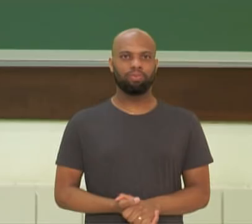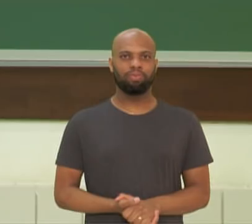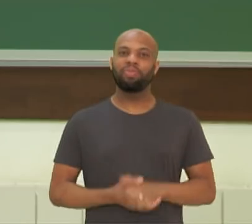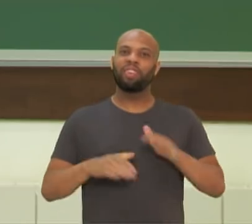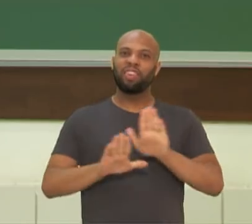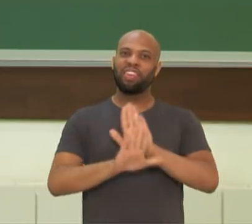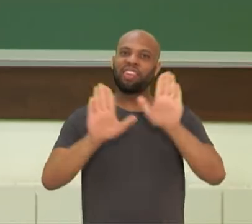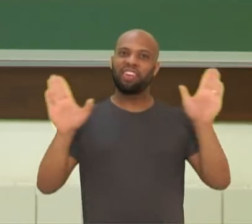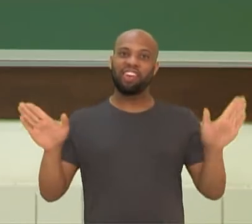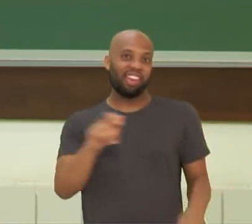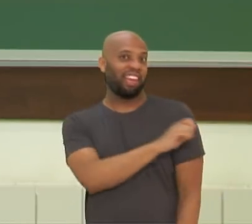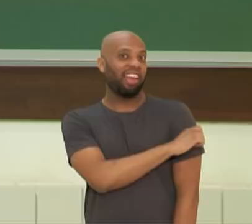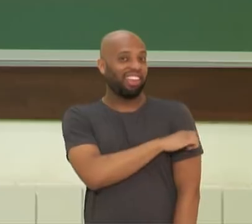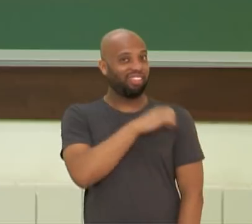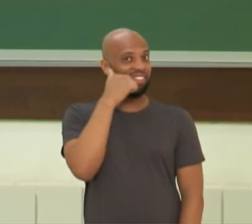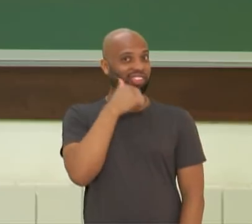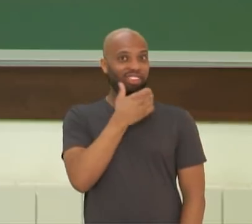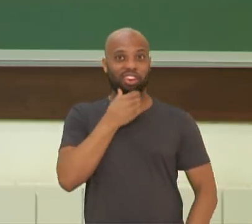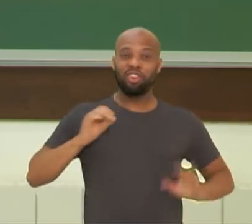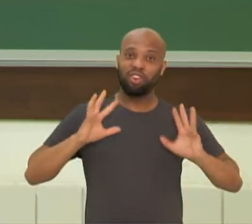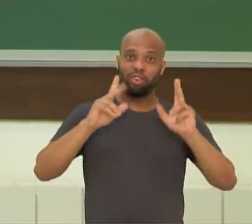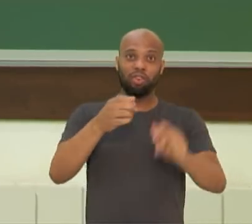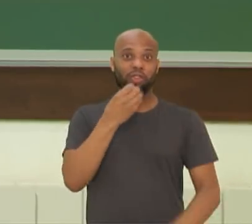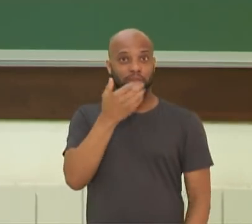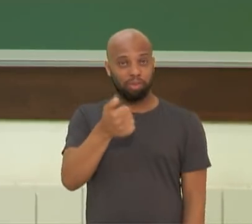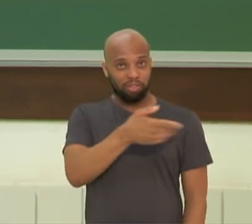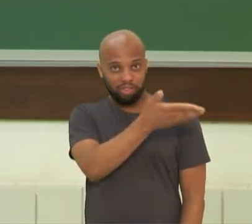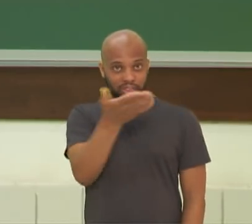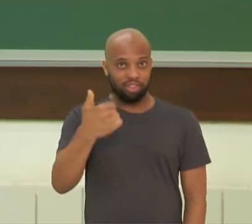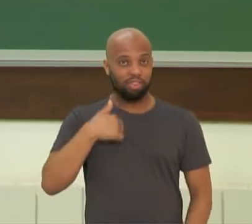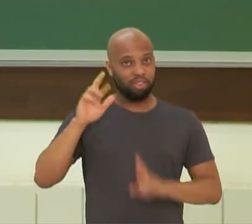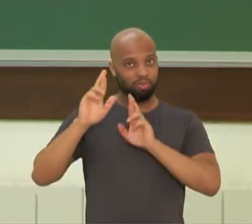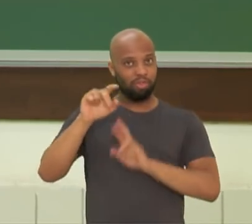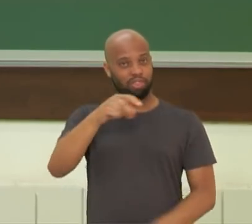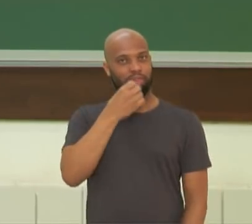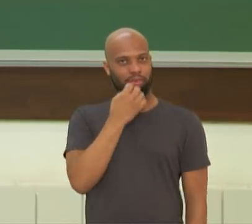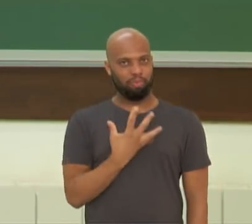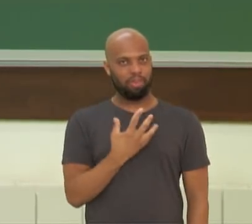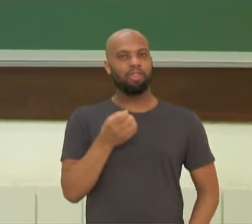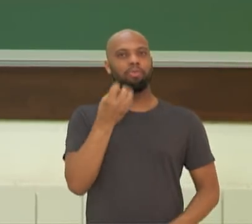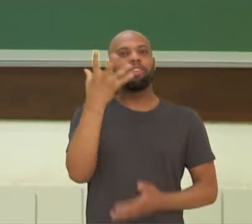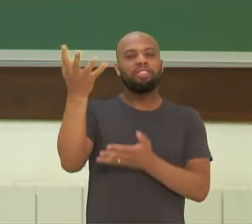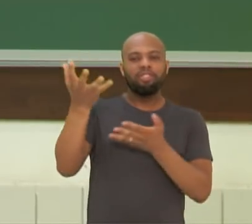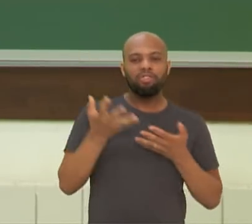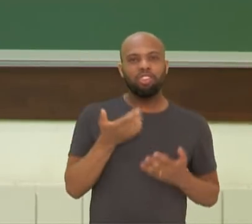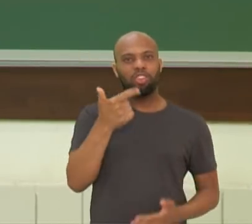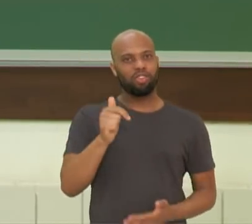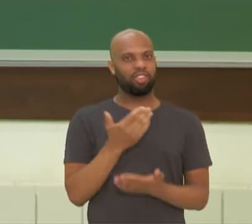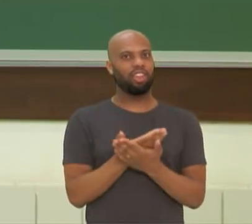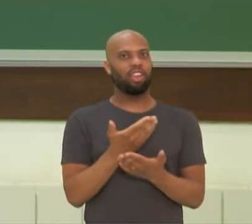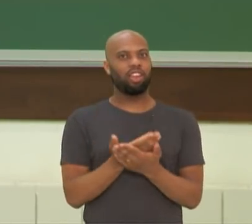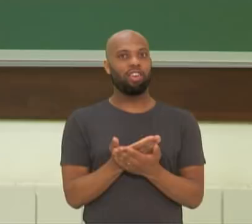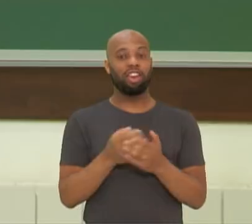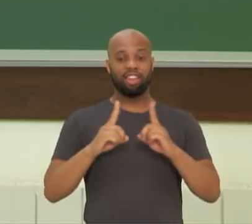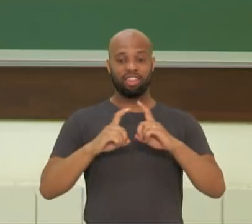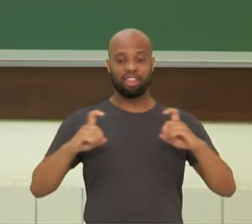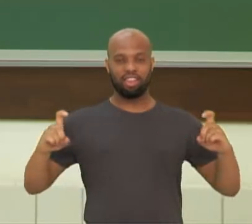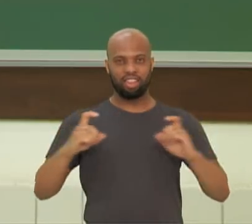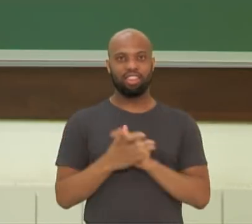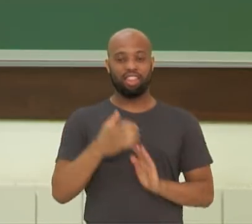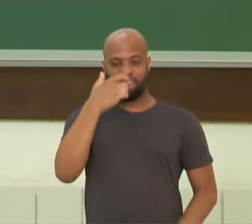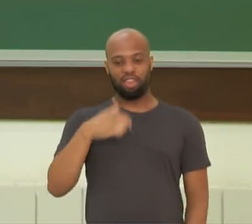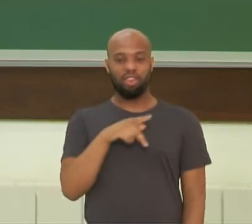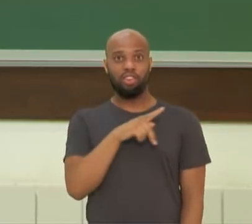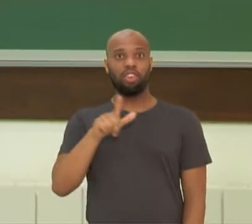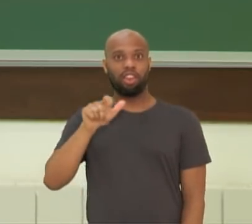E aí, alunos e alunas, tudo bem com vocês? Espero que sim. Sejam bem-vindos a mais uma aula de ciências